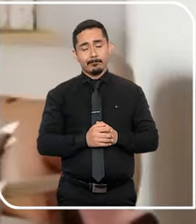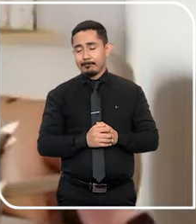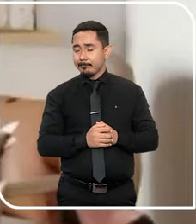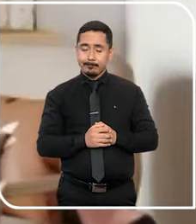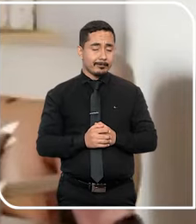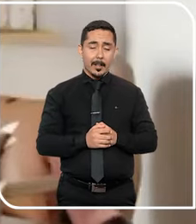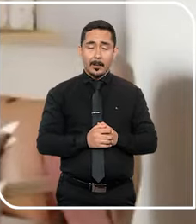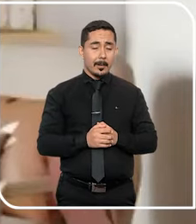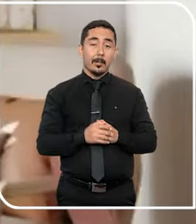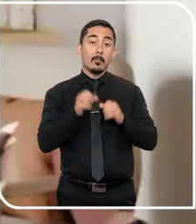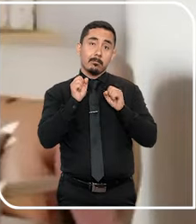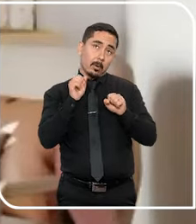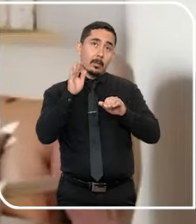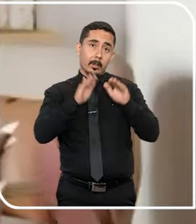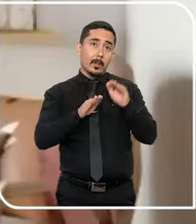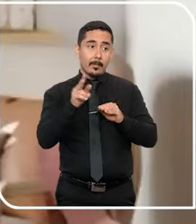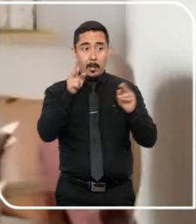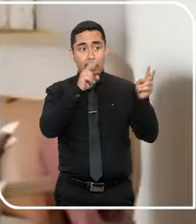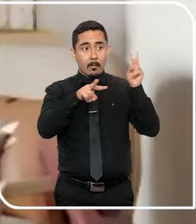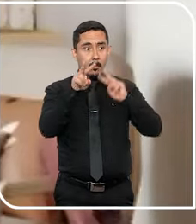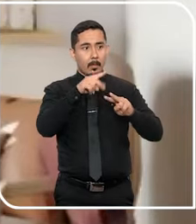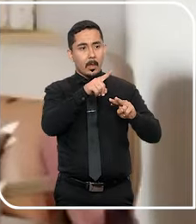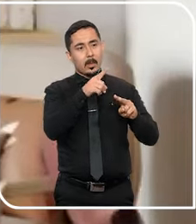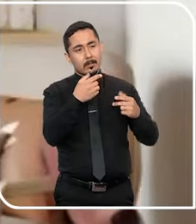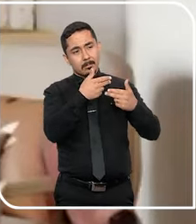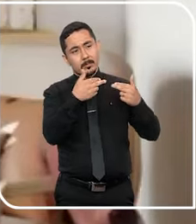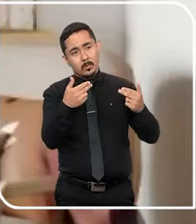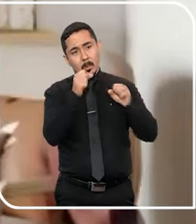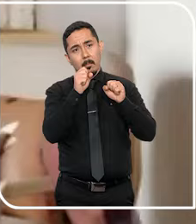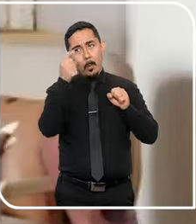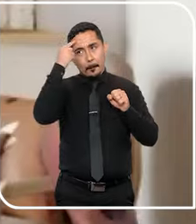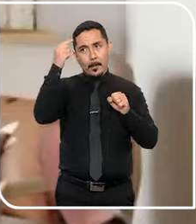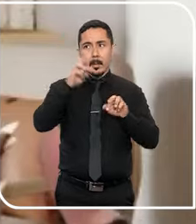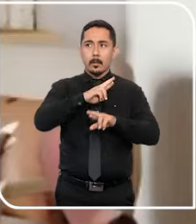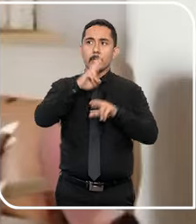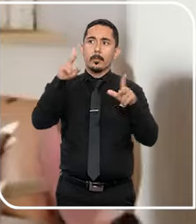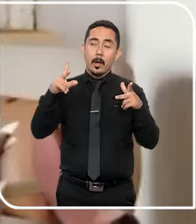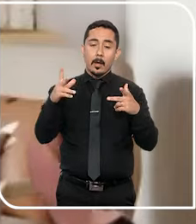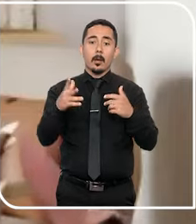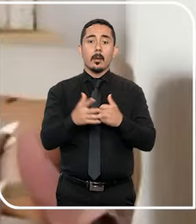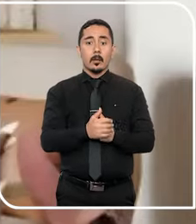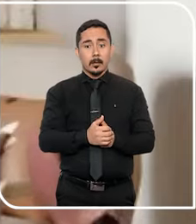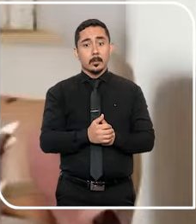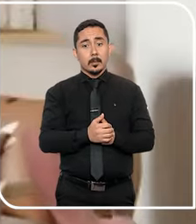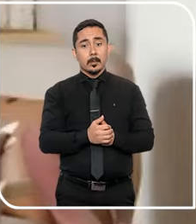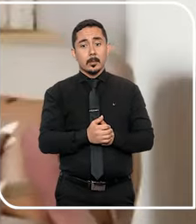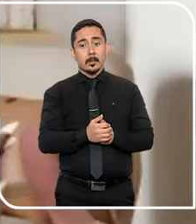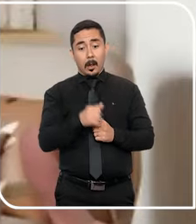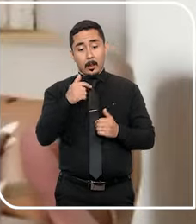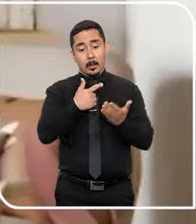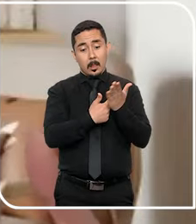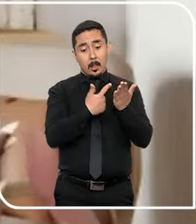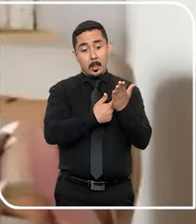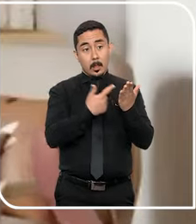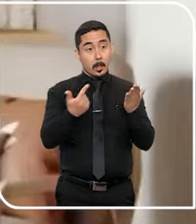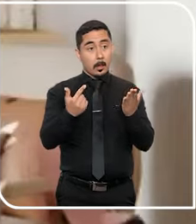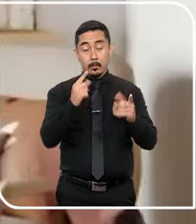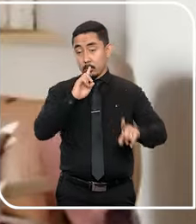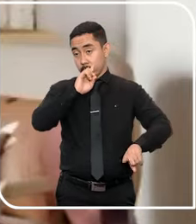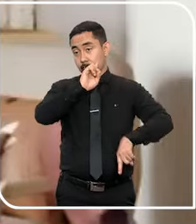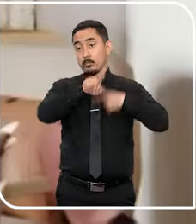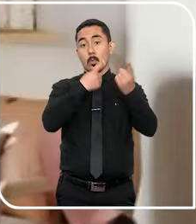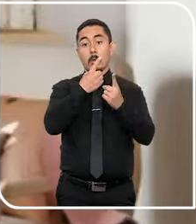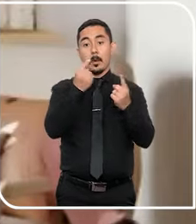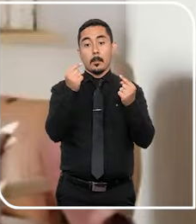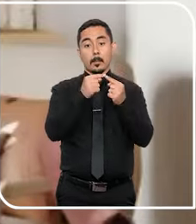eh a gente pode ter essa visão a gente pode olhar com olhar crítico a gente pode pensar de outra forma isso que tá trazendo aqui nesse livro